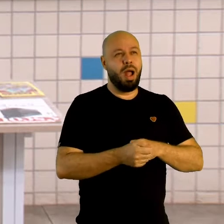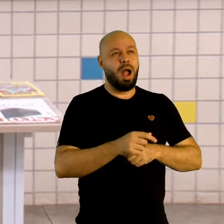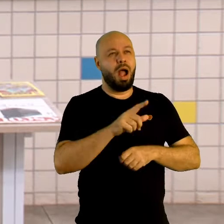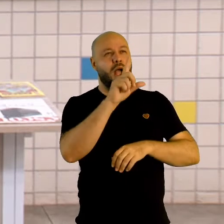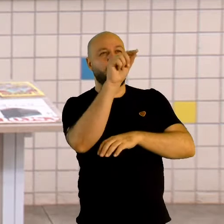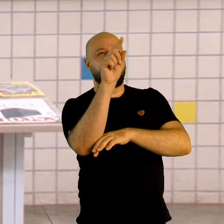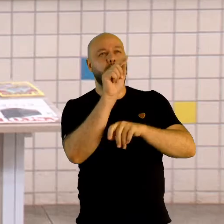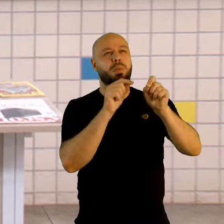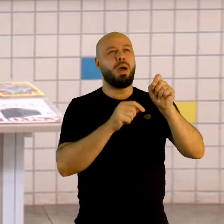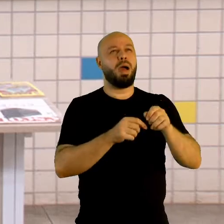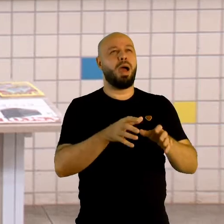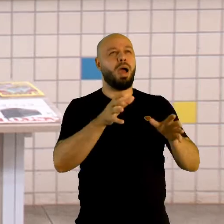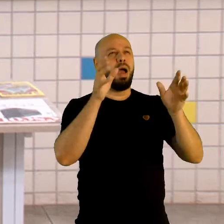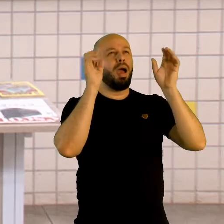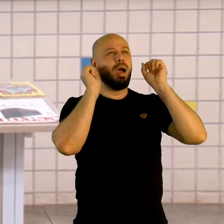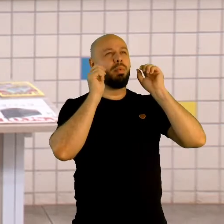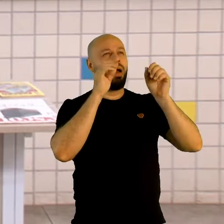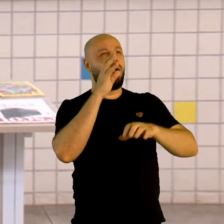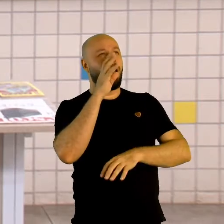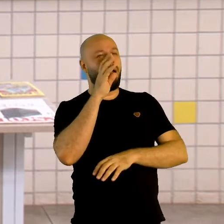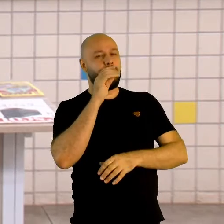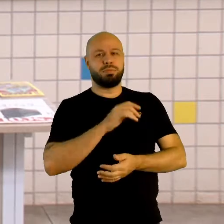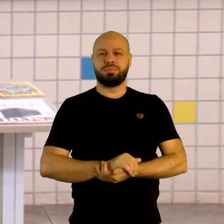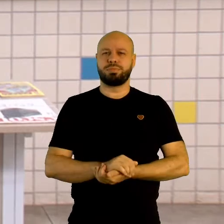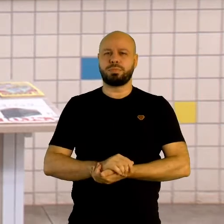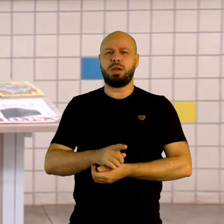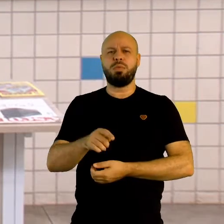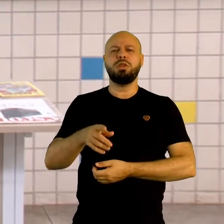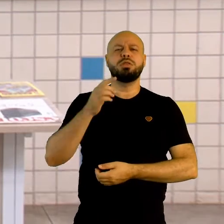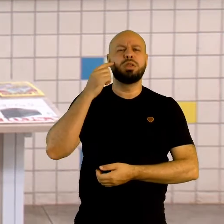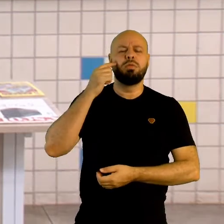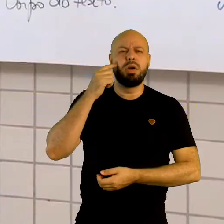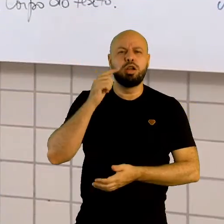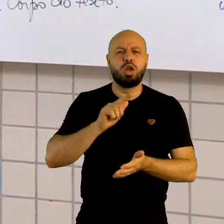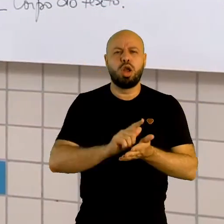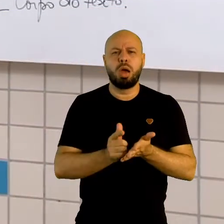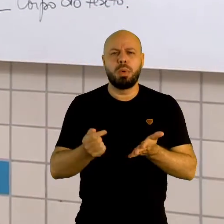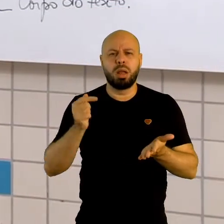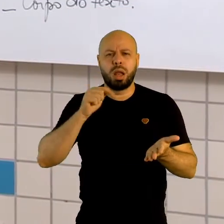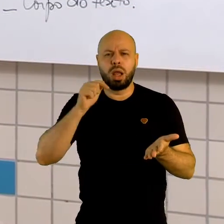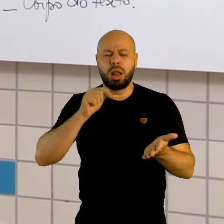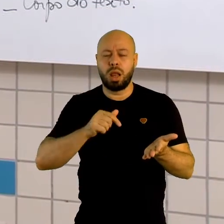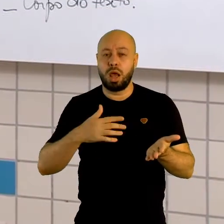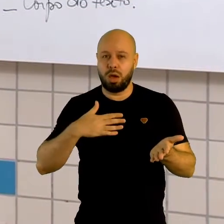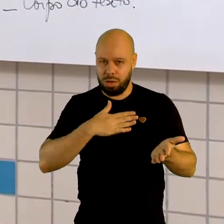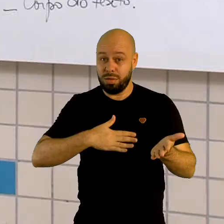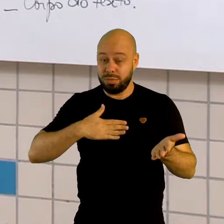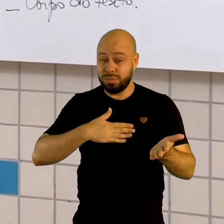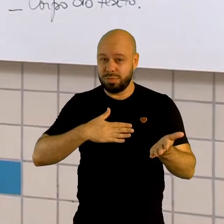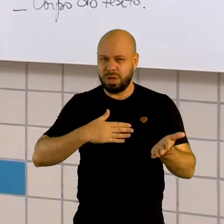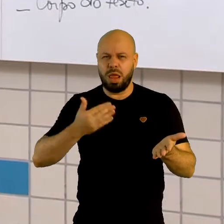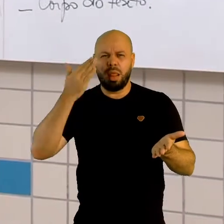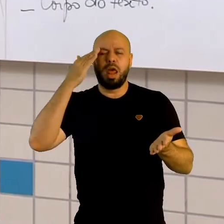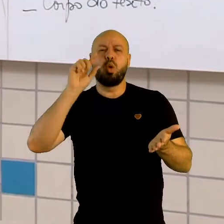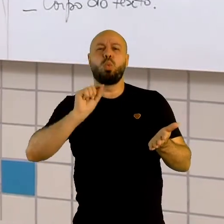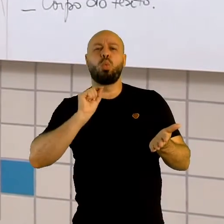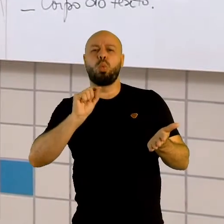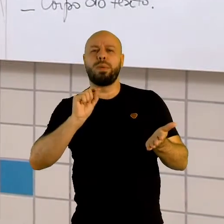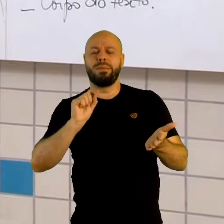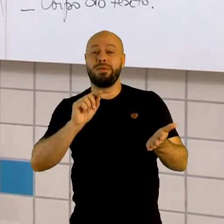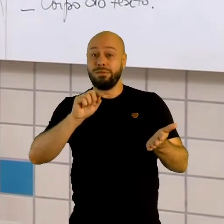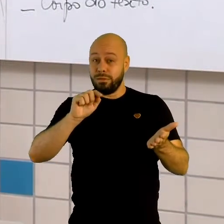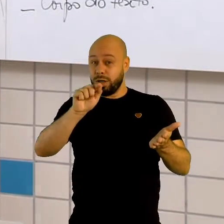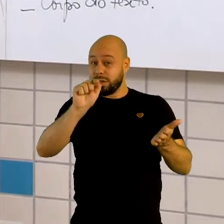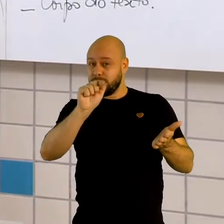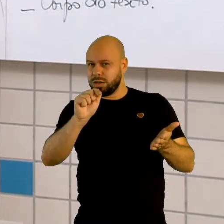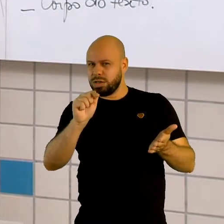do texto. O que vocês entenderam sobre a reportagem? Gostaram do texto? Vocês, quando estiverem mais velhinhos,